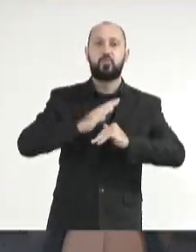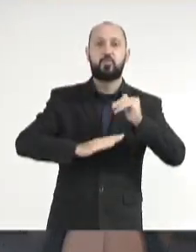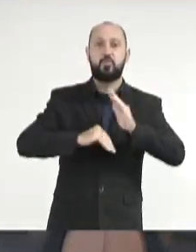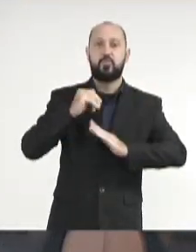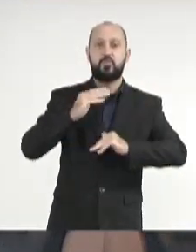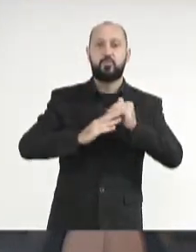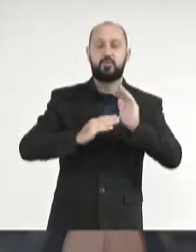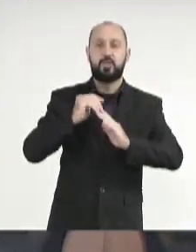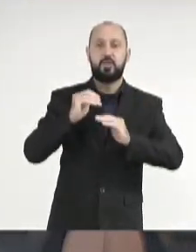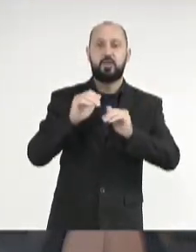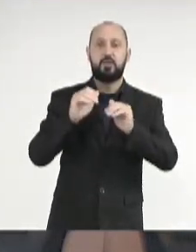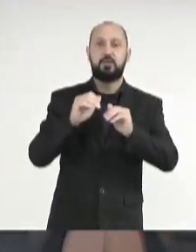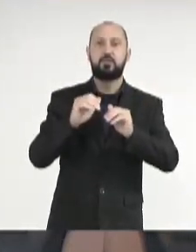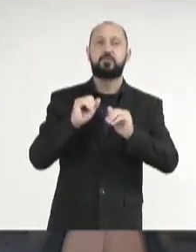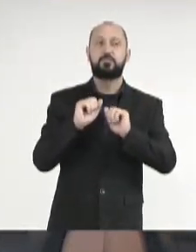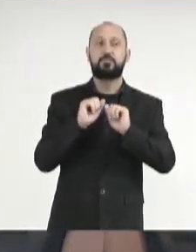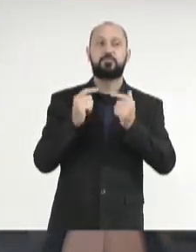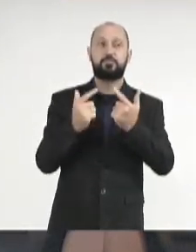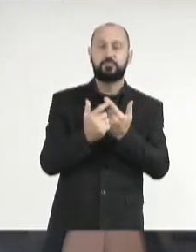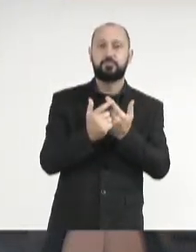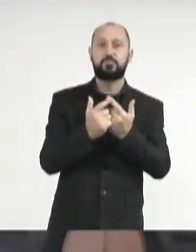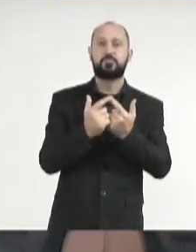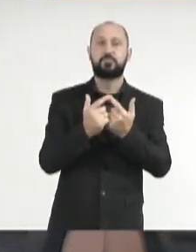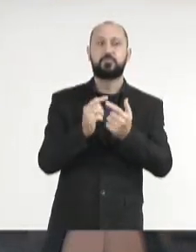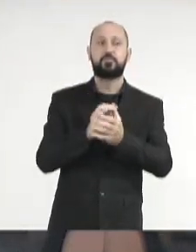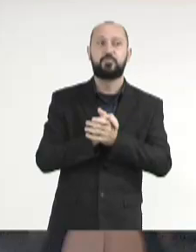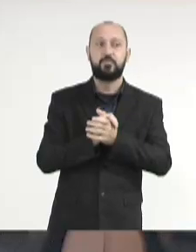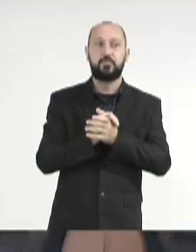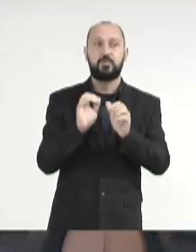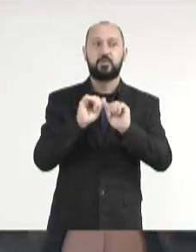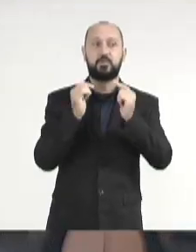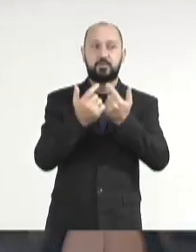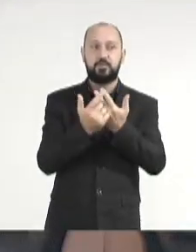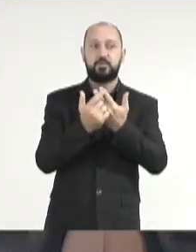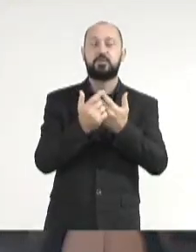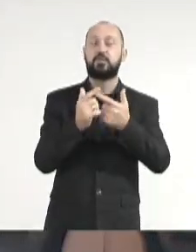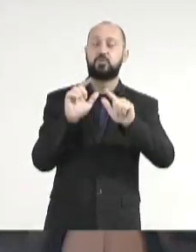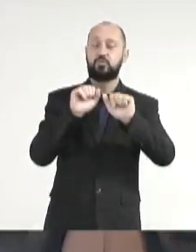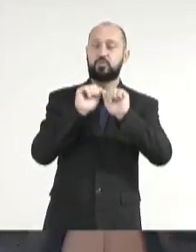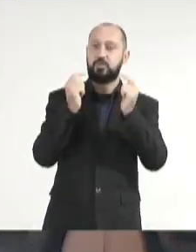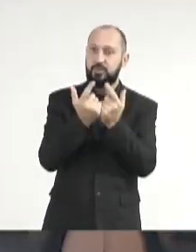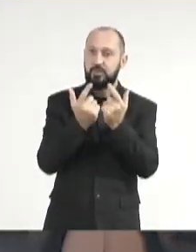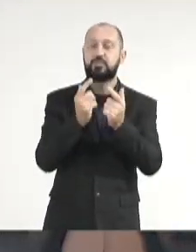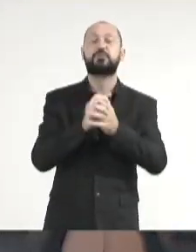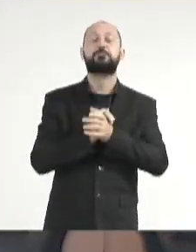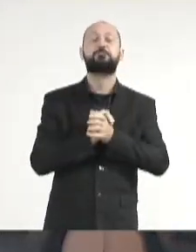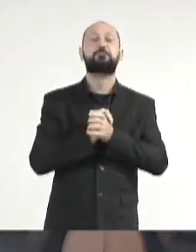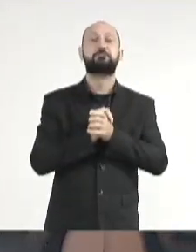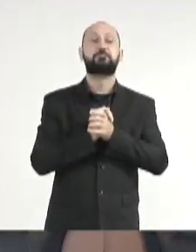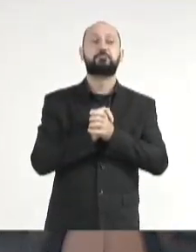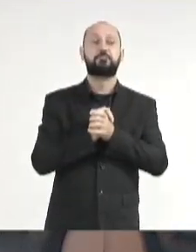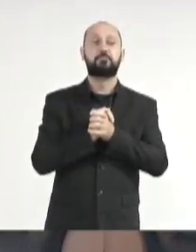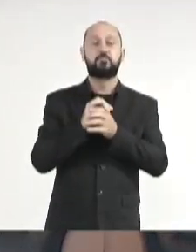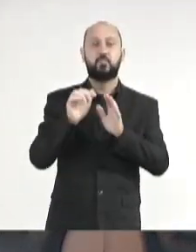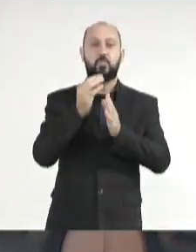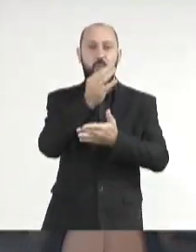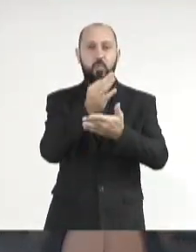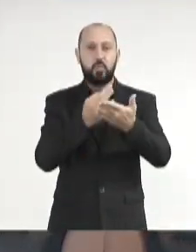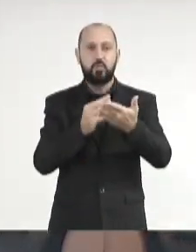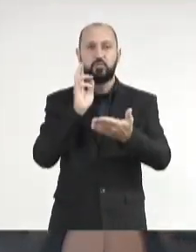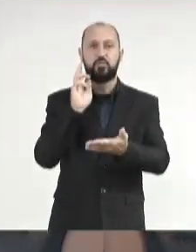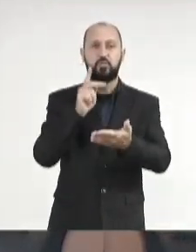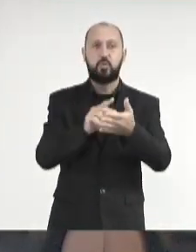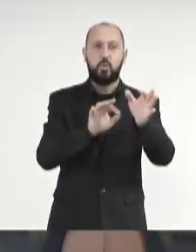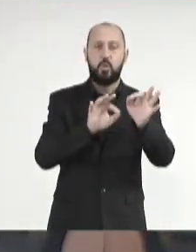servidores dos servidores públicos do Poder Executivo, não, do Poder Legislativo, né? Um texto que, na